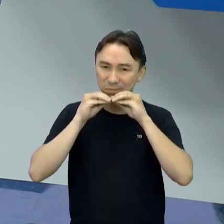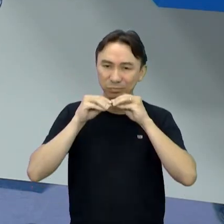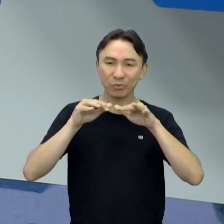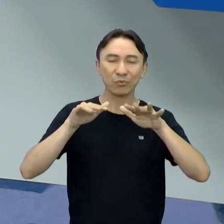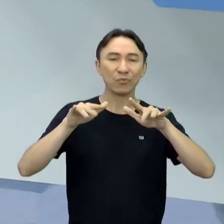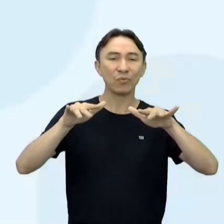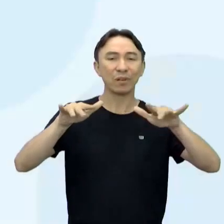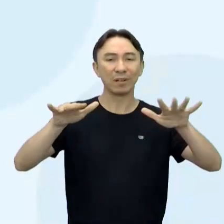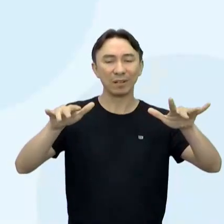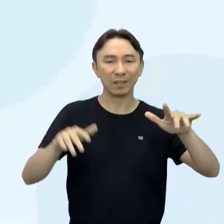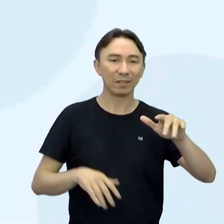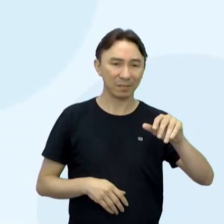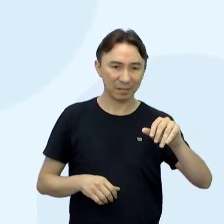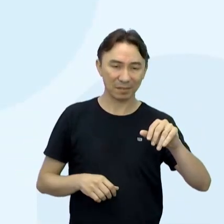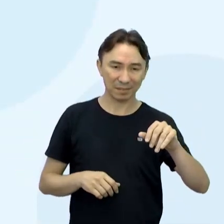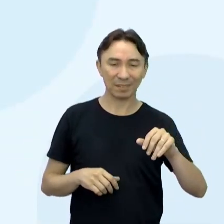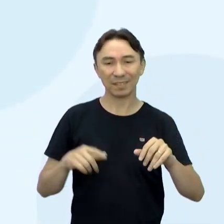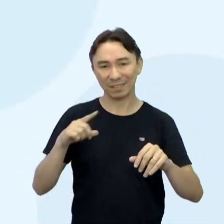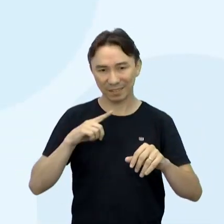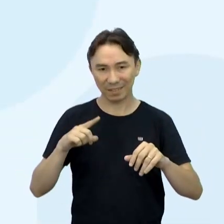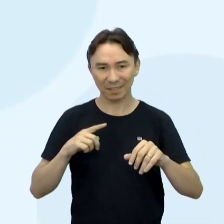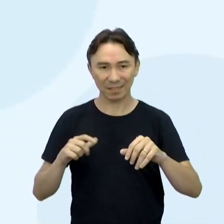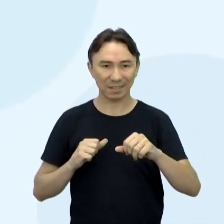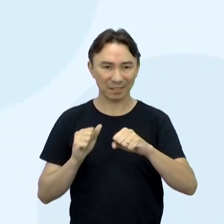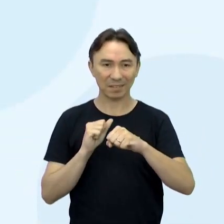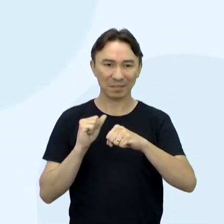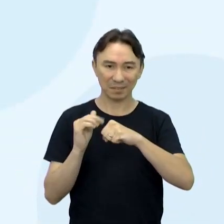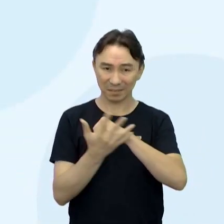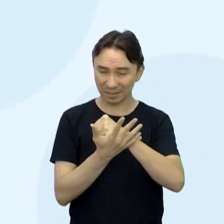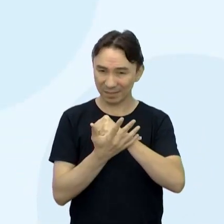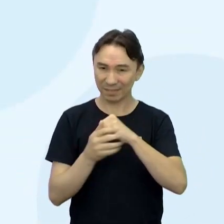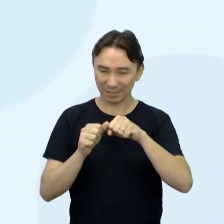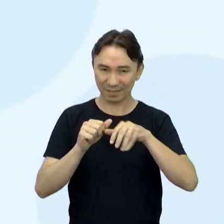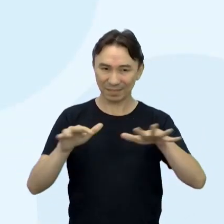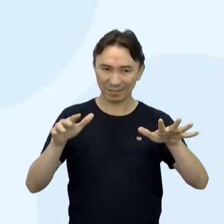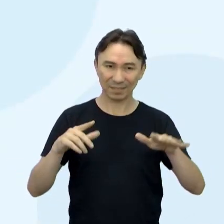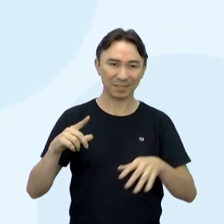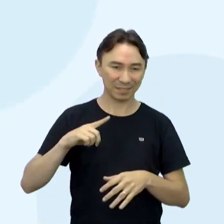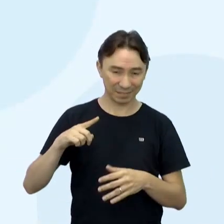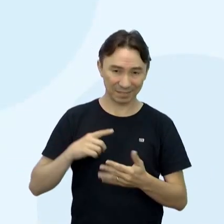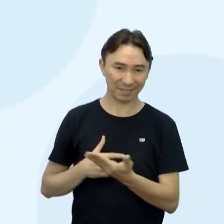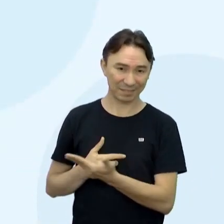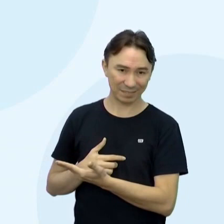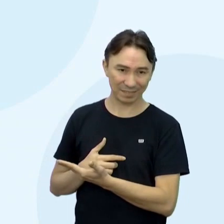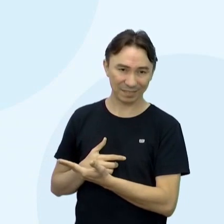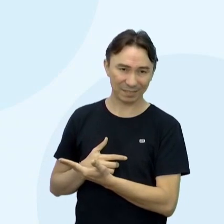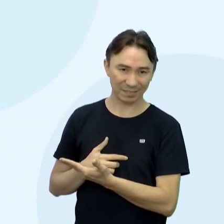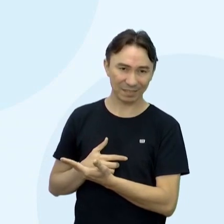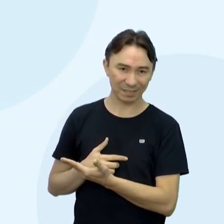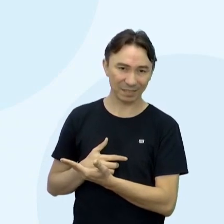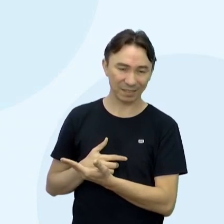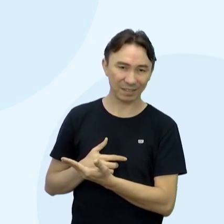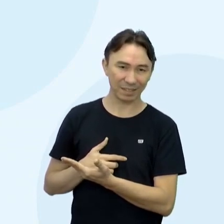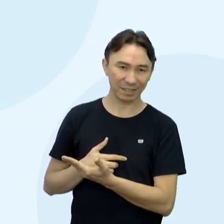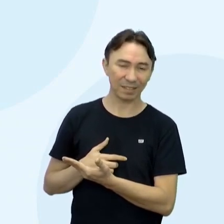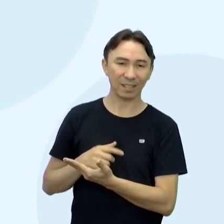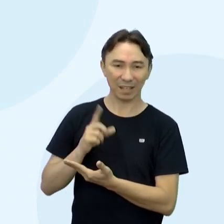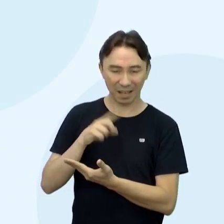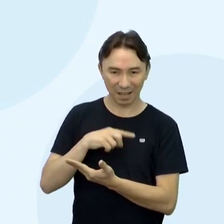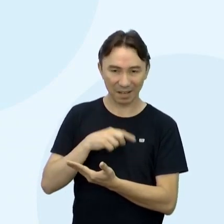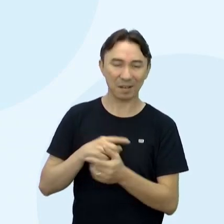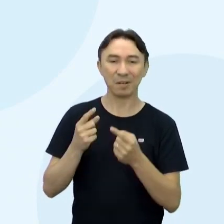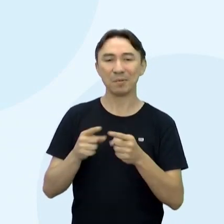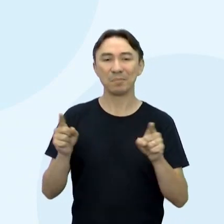assim, durante a pandemia, da música We Will Rock You, que é uma música do